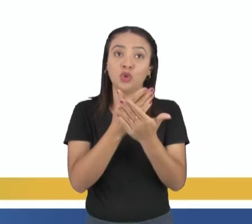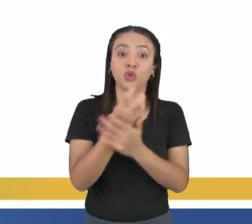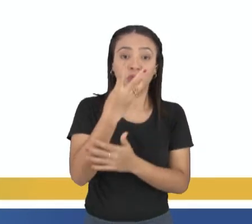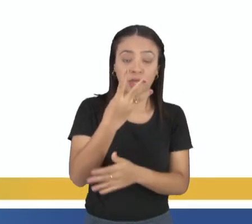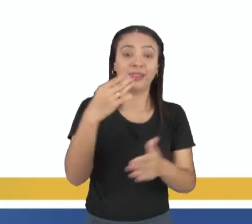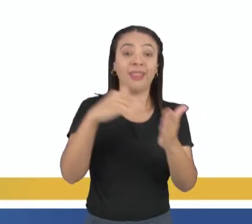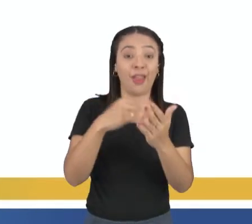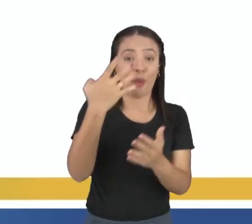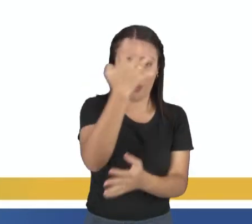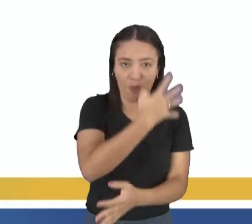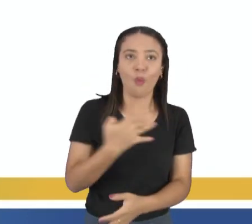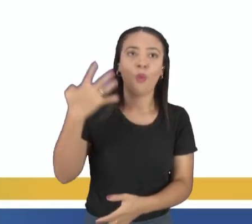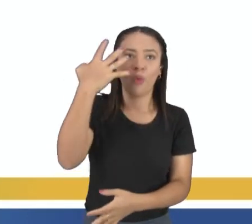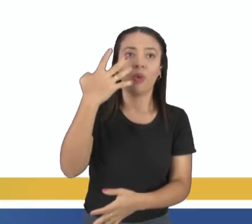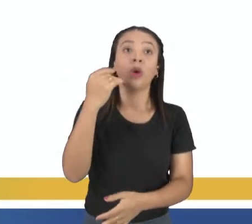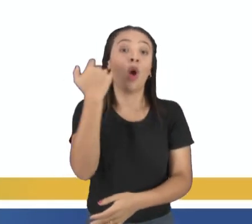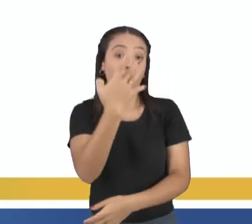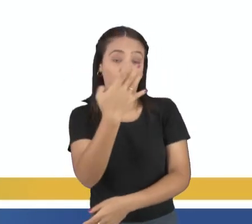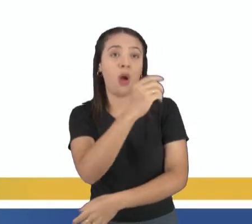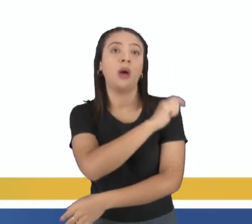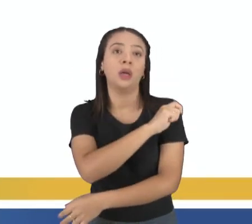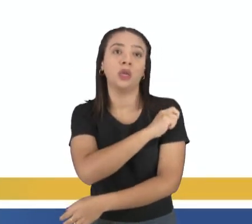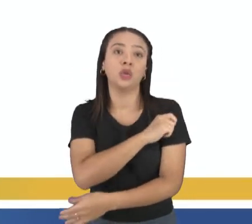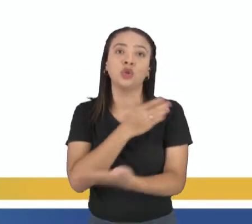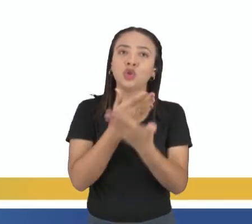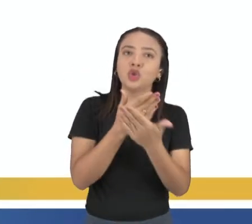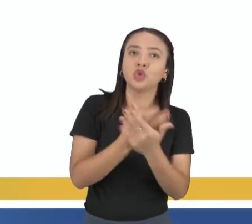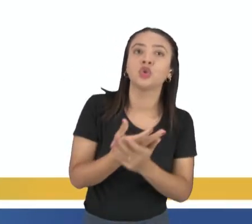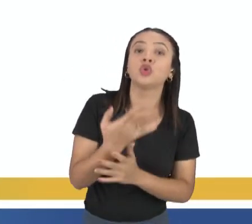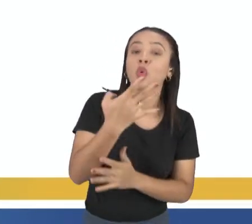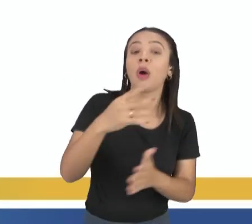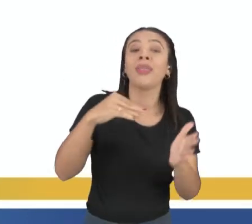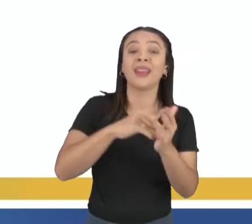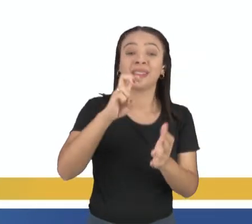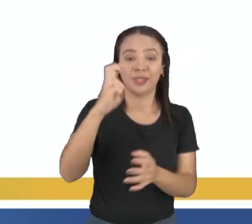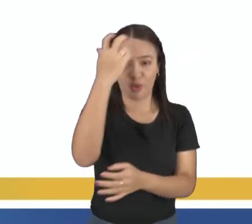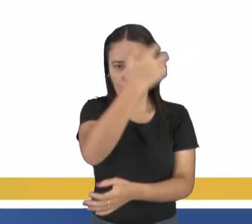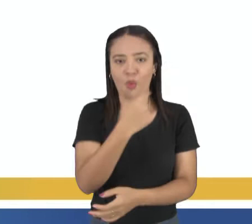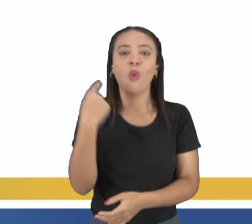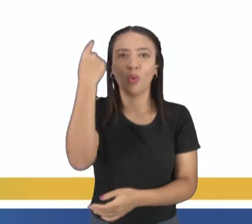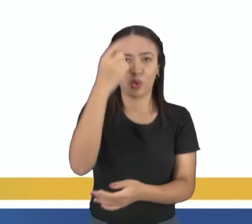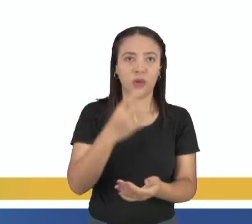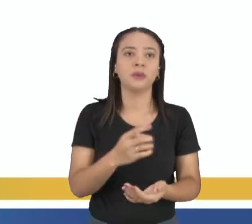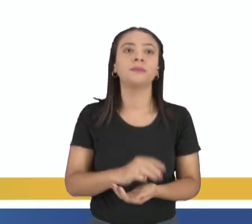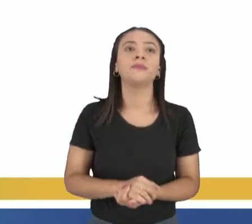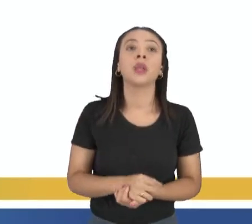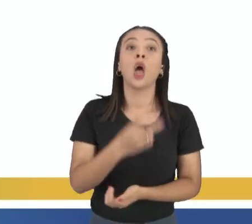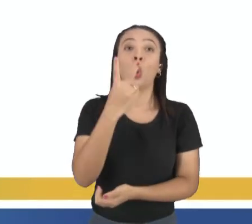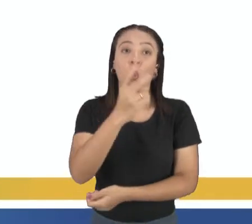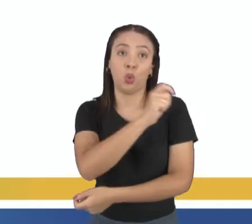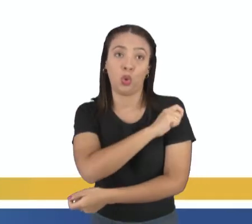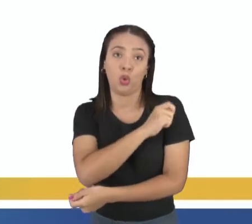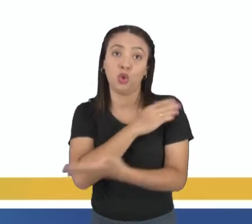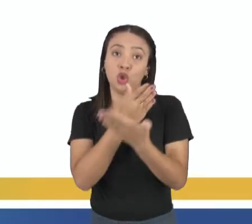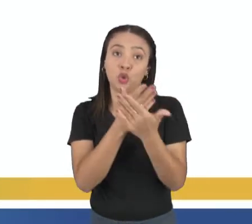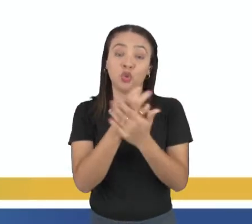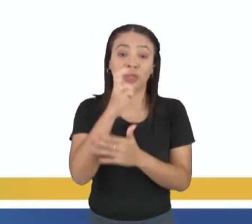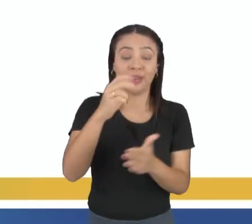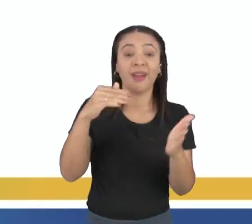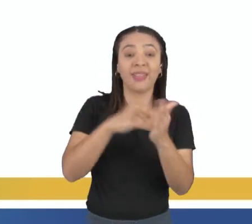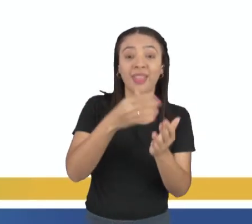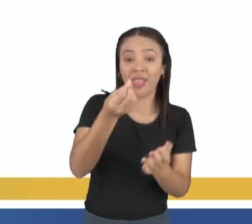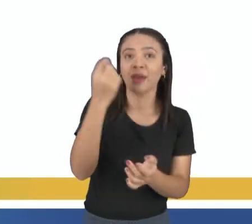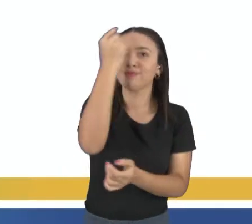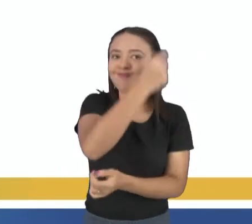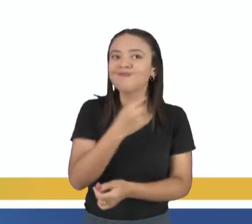de 3 a 4 horas, 4 estão dedicando de 4 a 5 horas, 2 alunos estão estudando